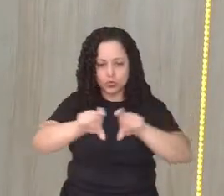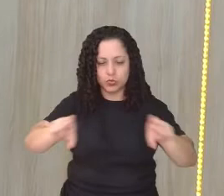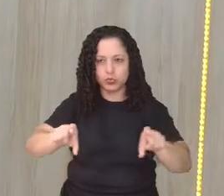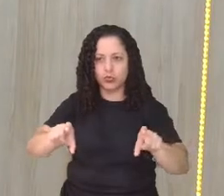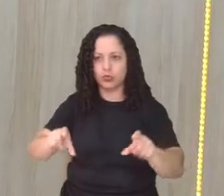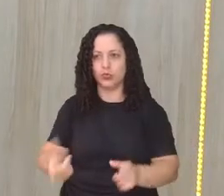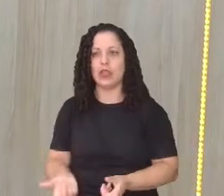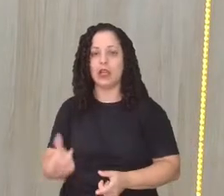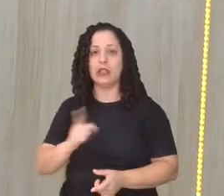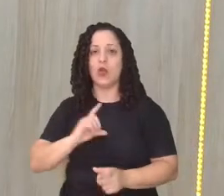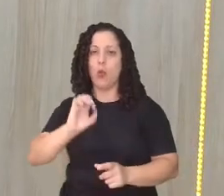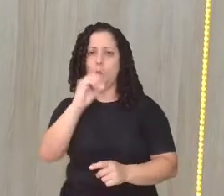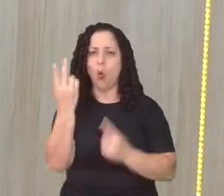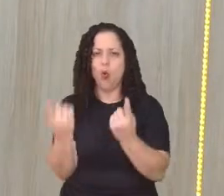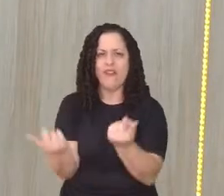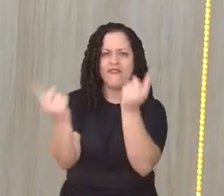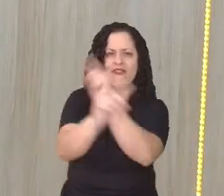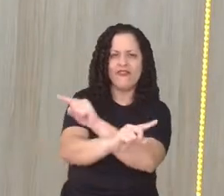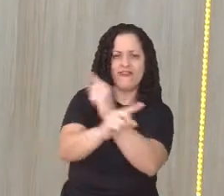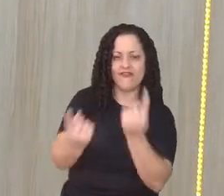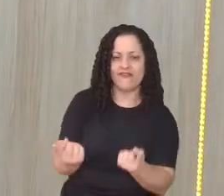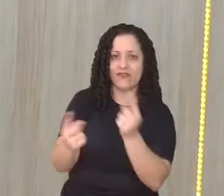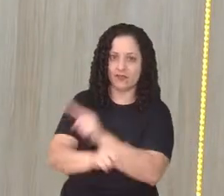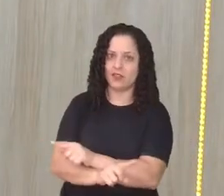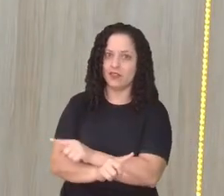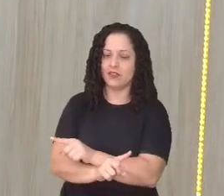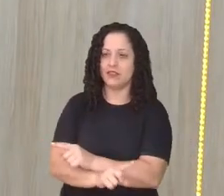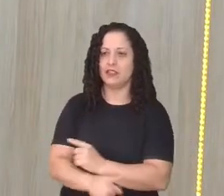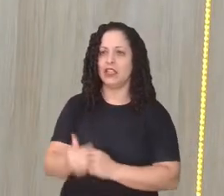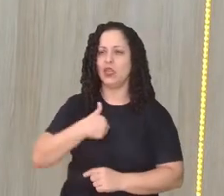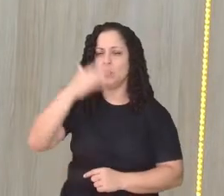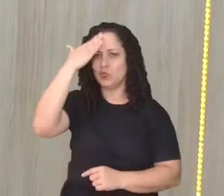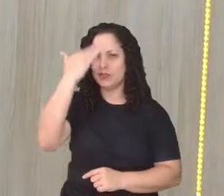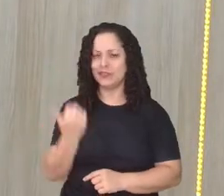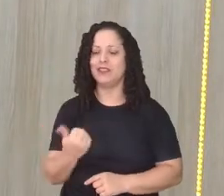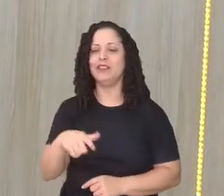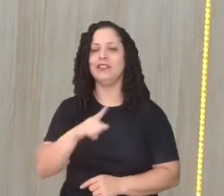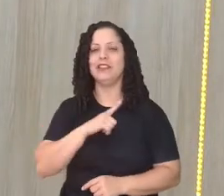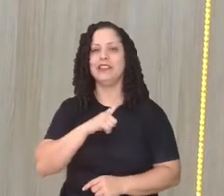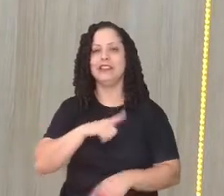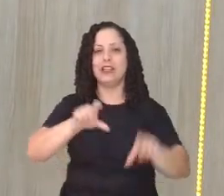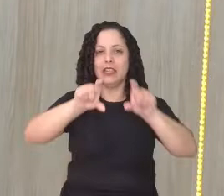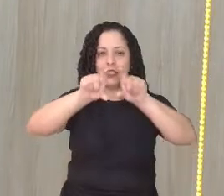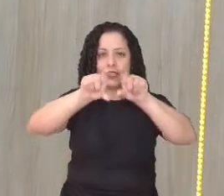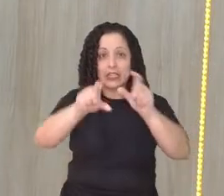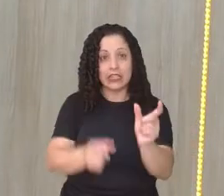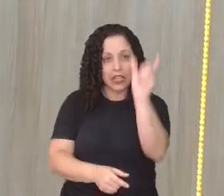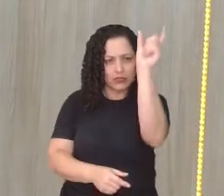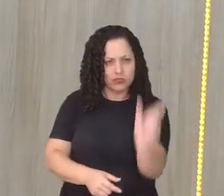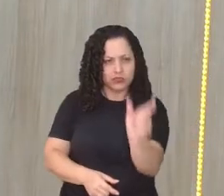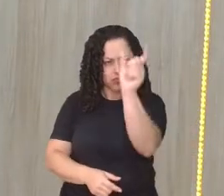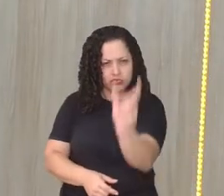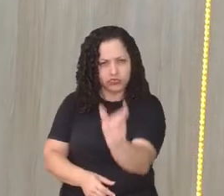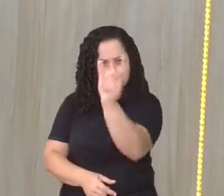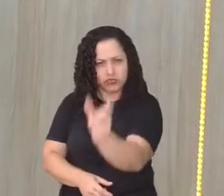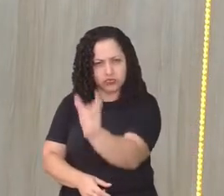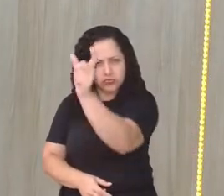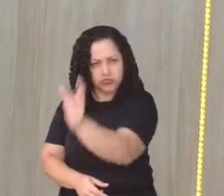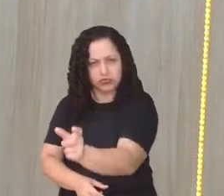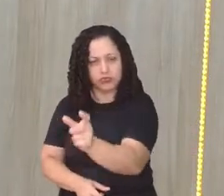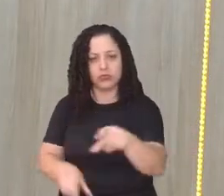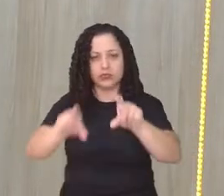ou girasse essa daqui também, 6 linhas e 2 colunas, também daria 12. Então, vamos